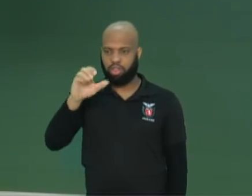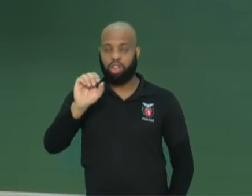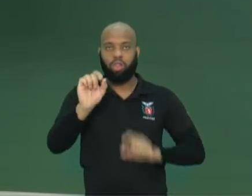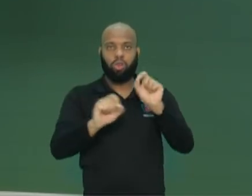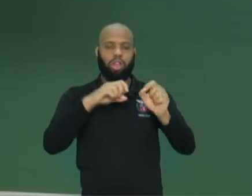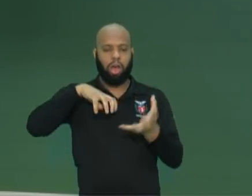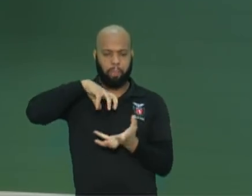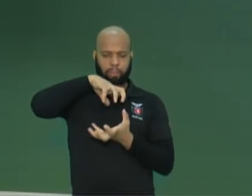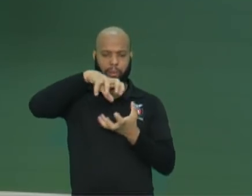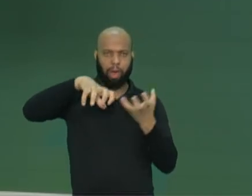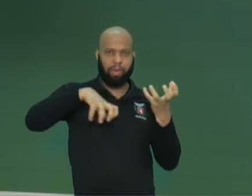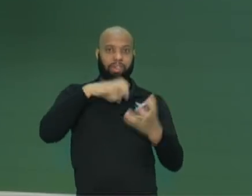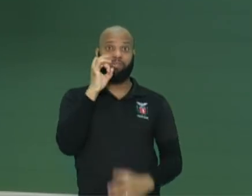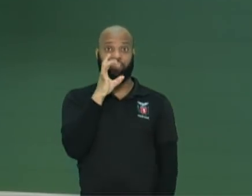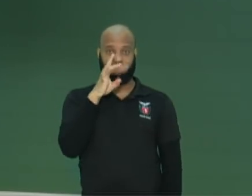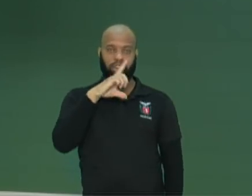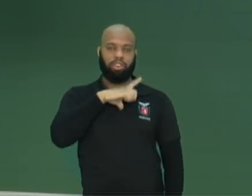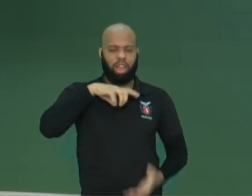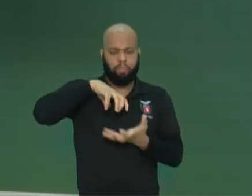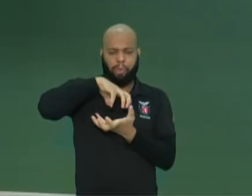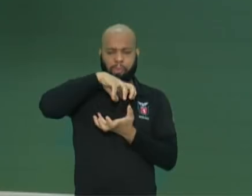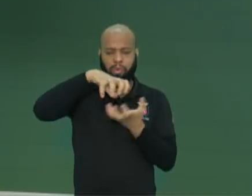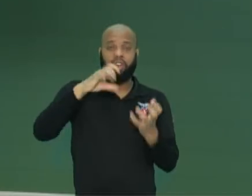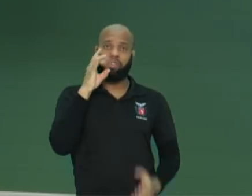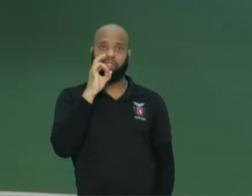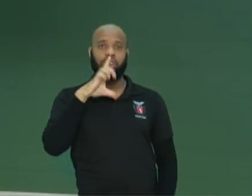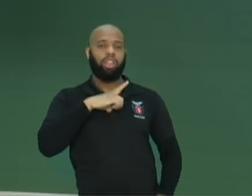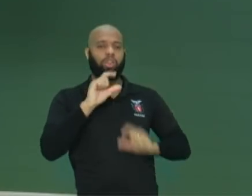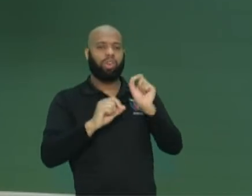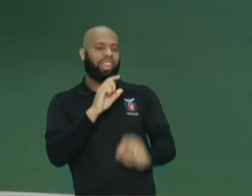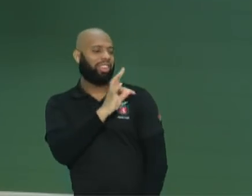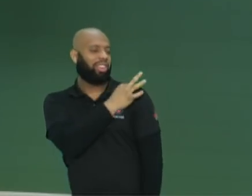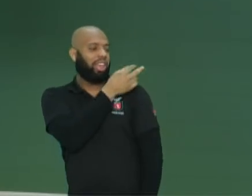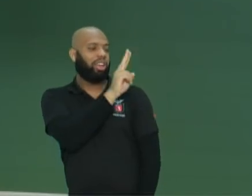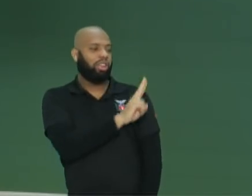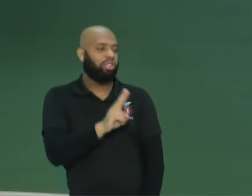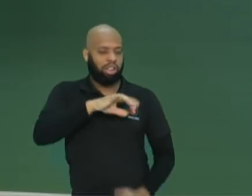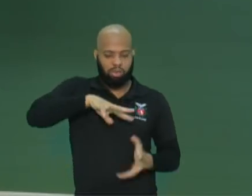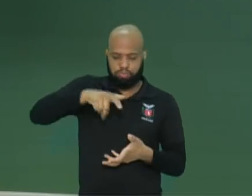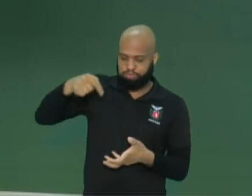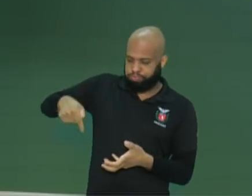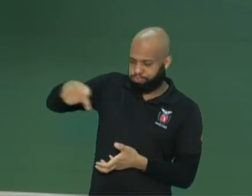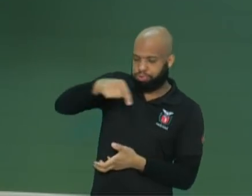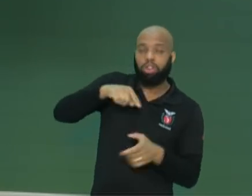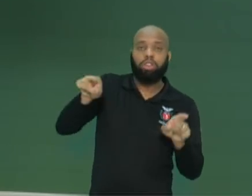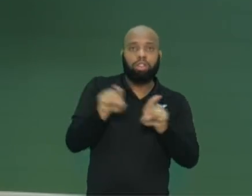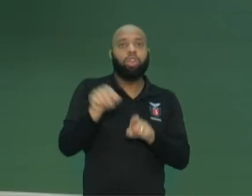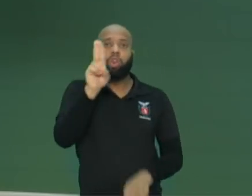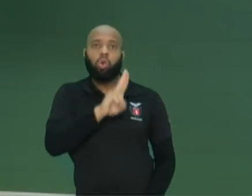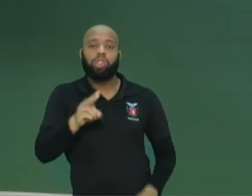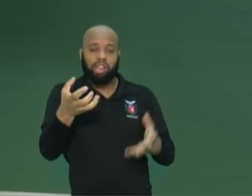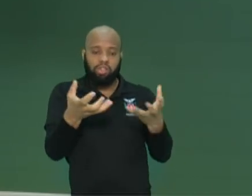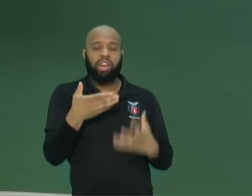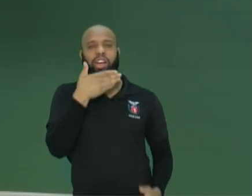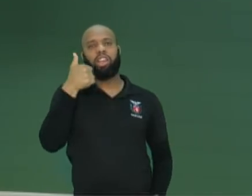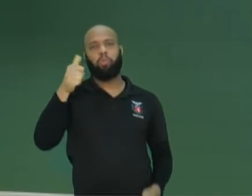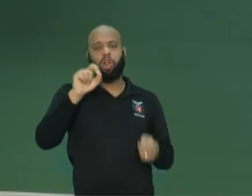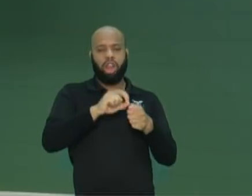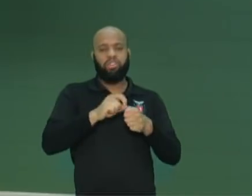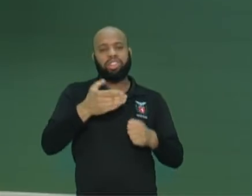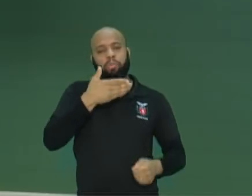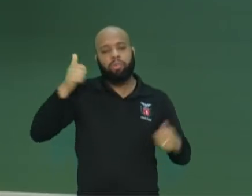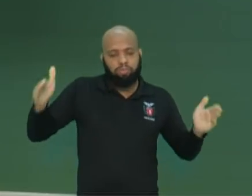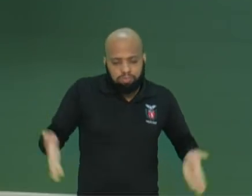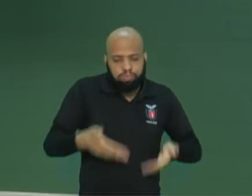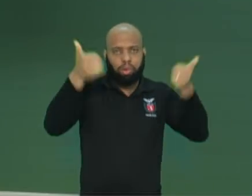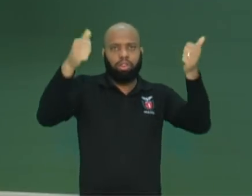chamada Revolução Verde, então eram técnicas utilizadas no mundo todo para melhorar a produtividade ali,